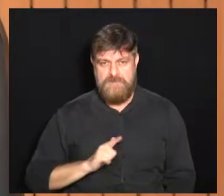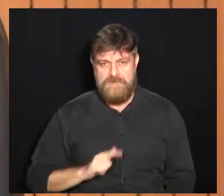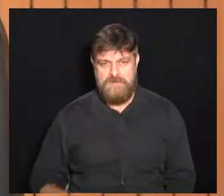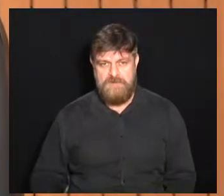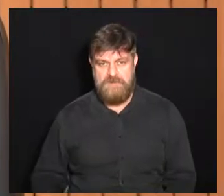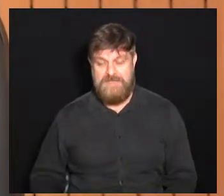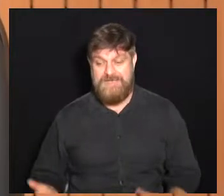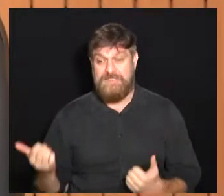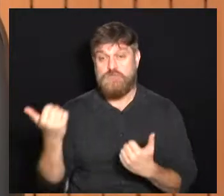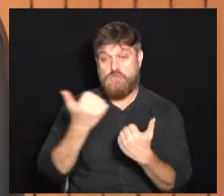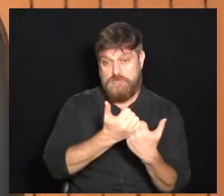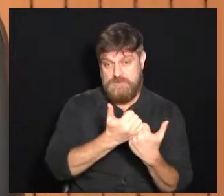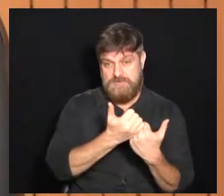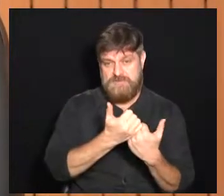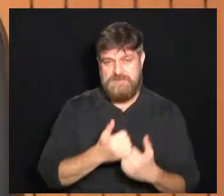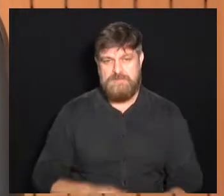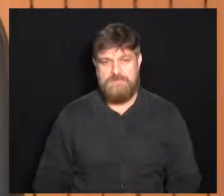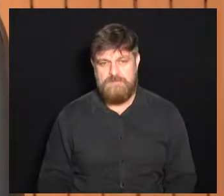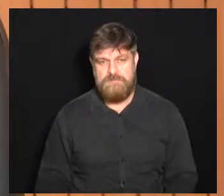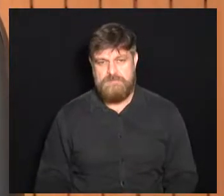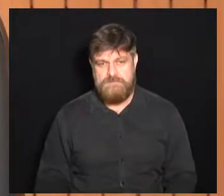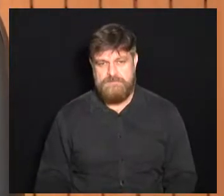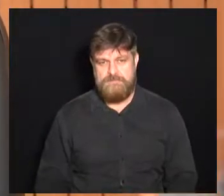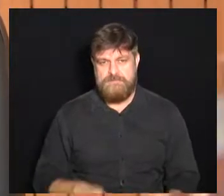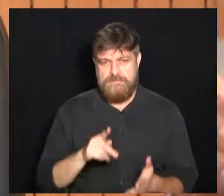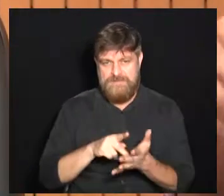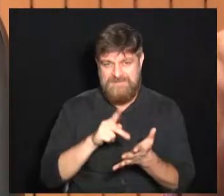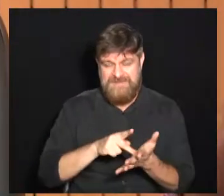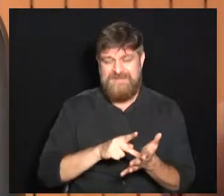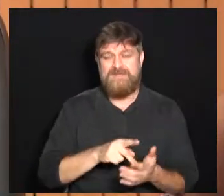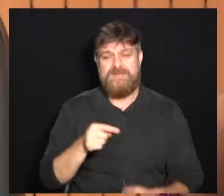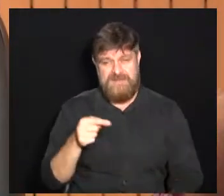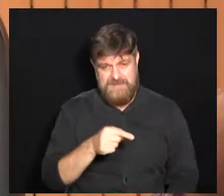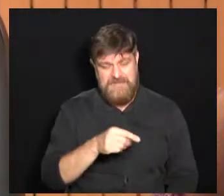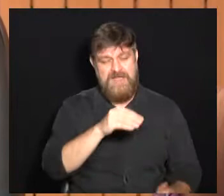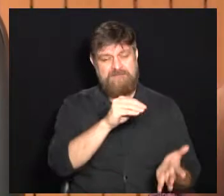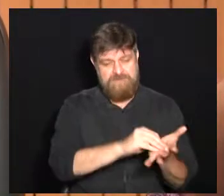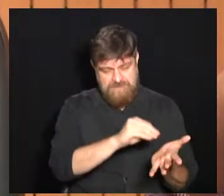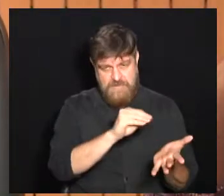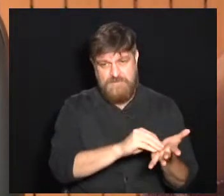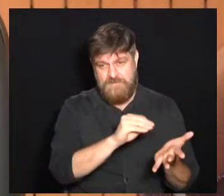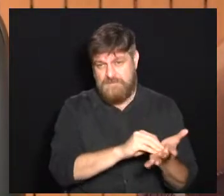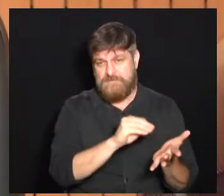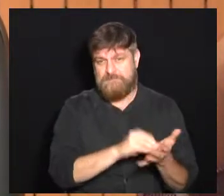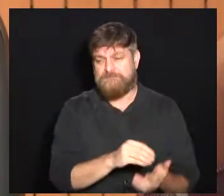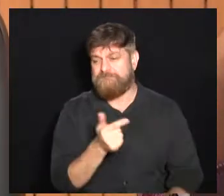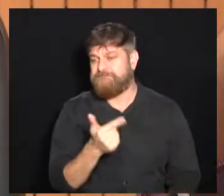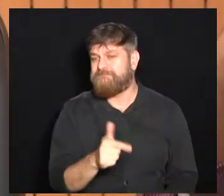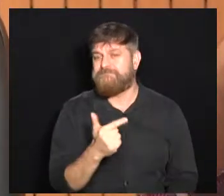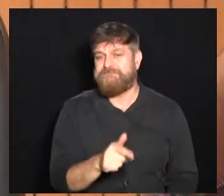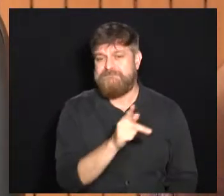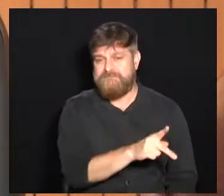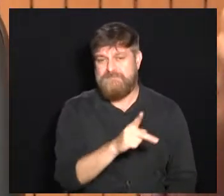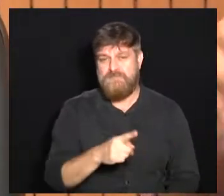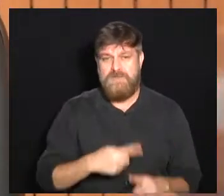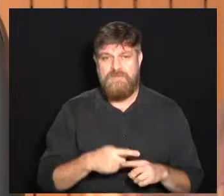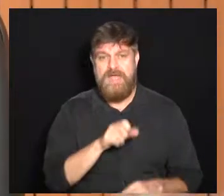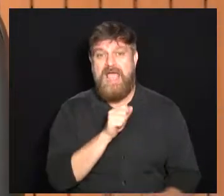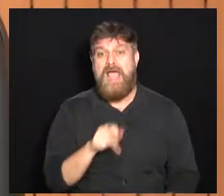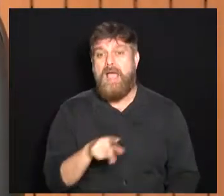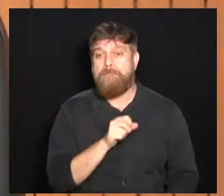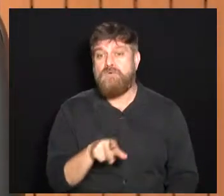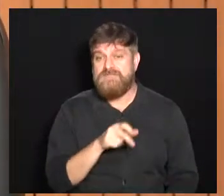de substituição, porém, realmente faltou professor por causa das aposentadorias